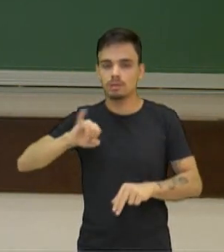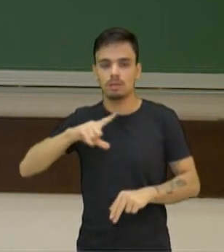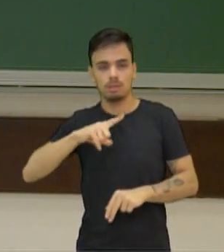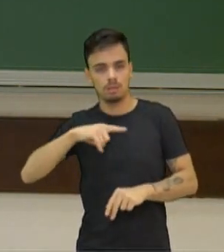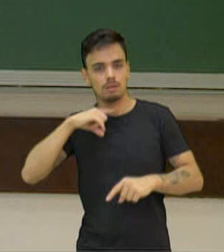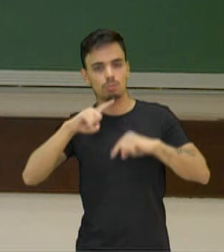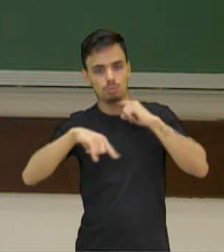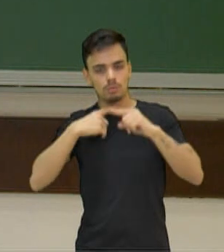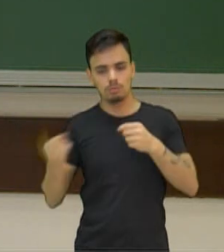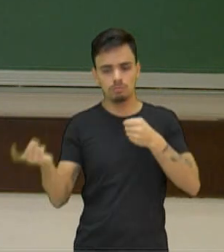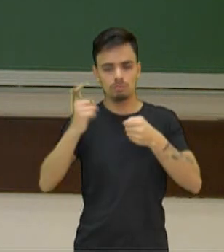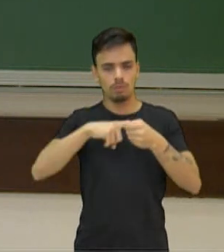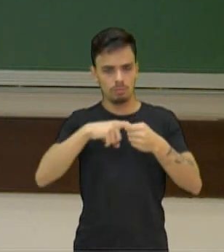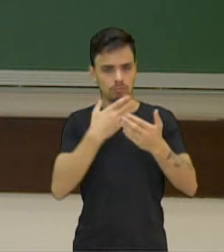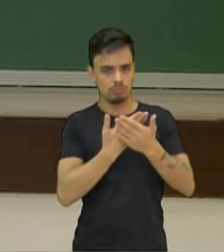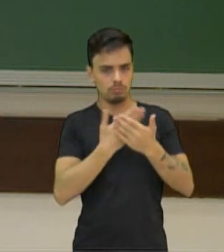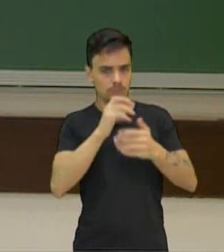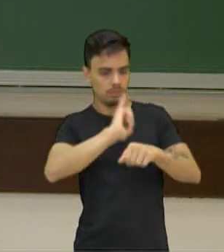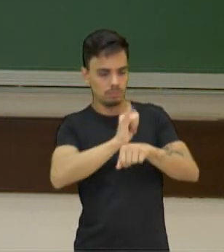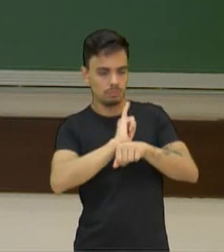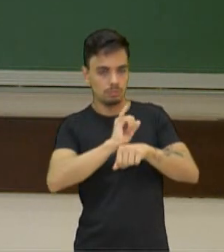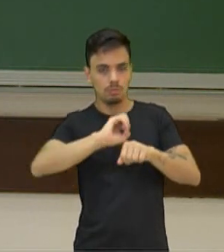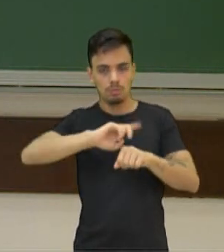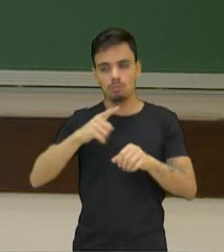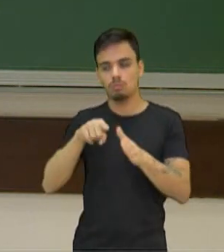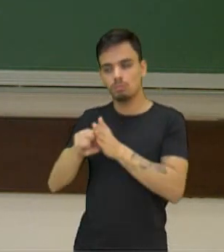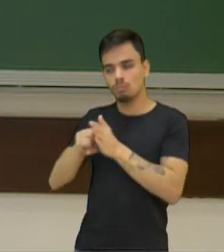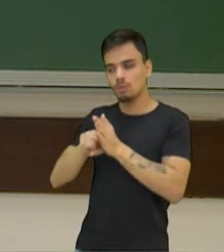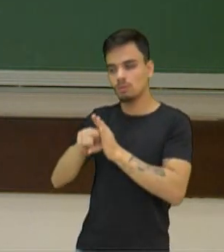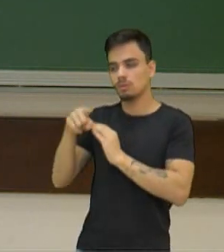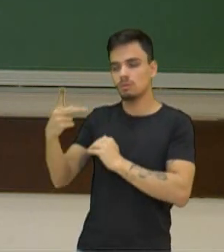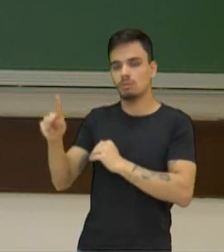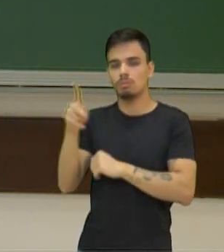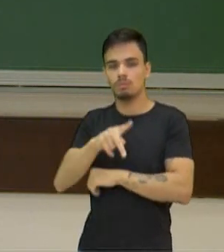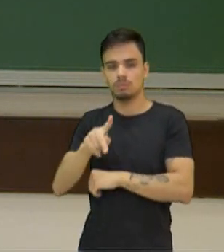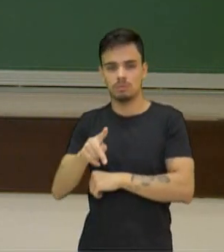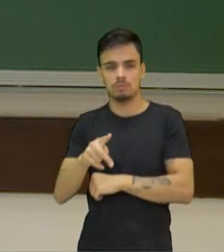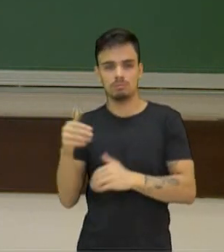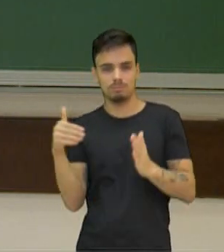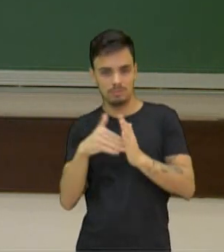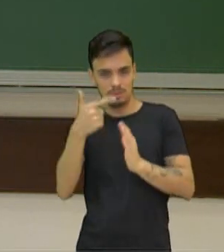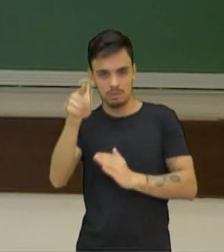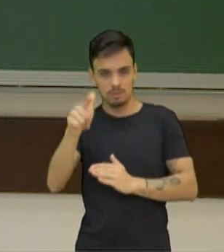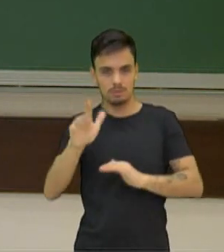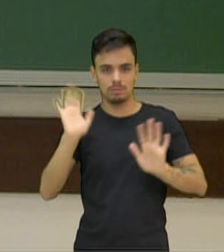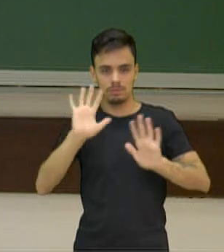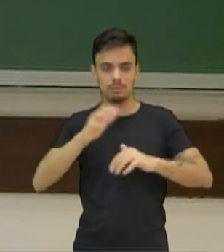YouTube ou procure seu professor. Beleza, gente? Até uma próxima. Valeu!